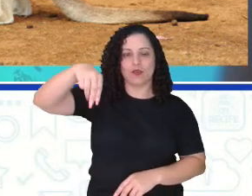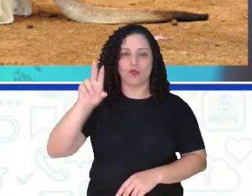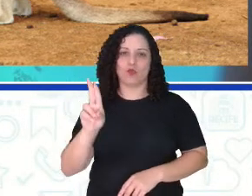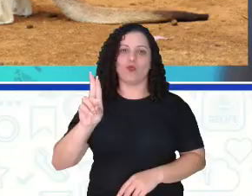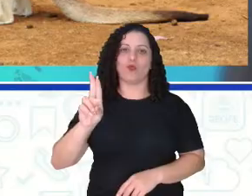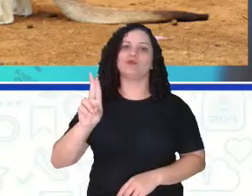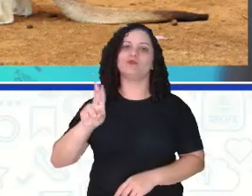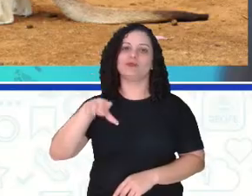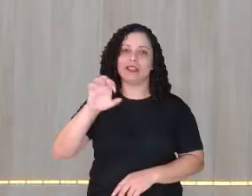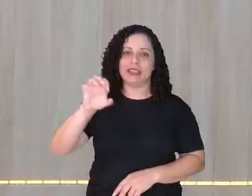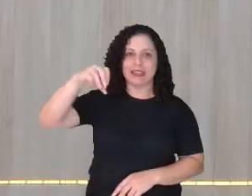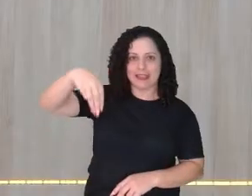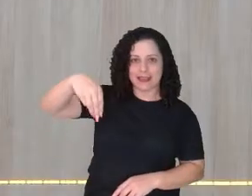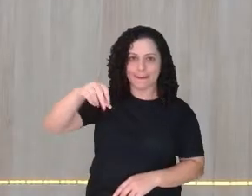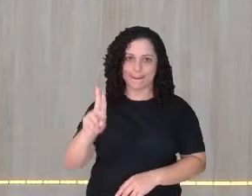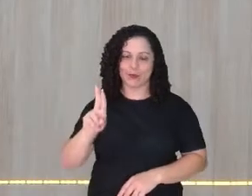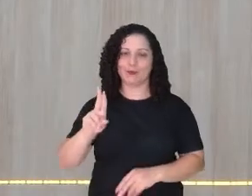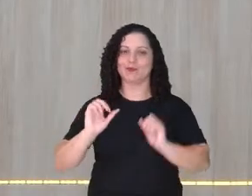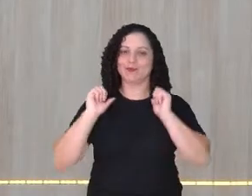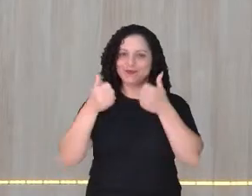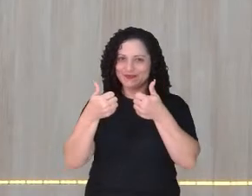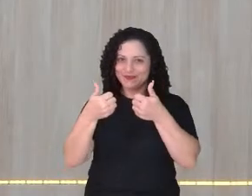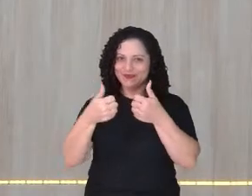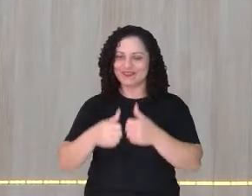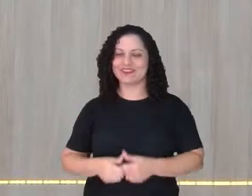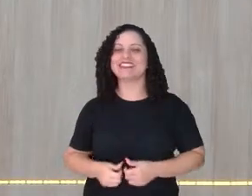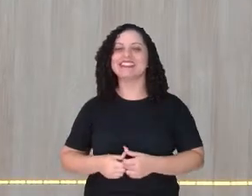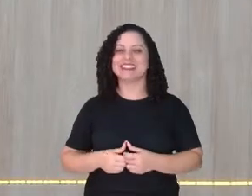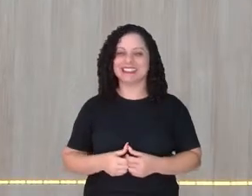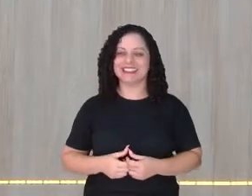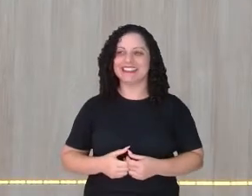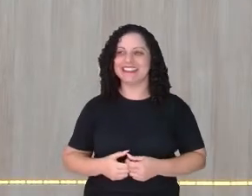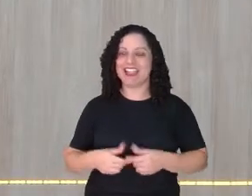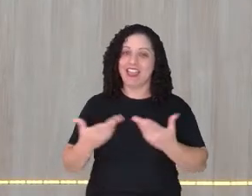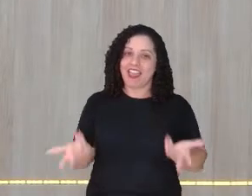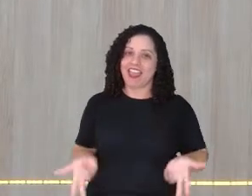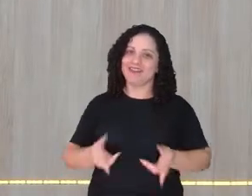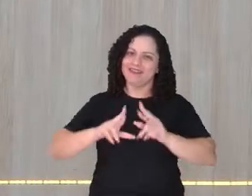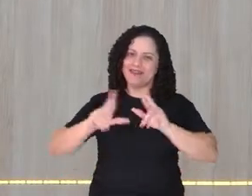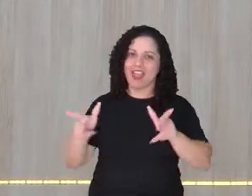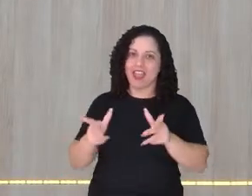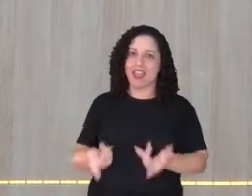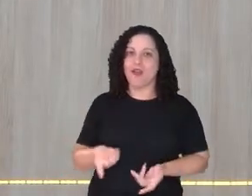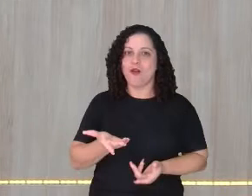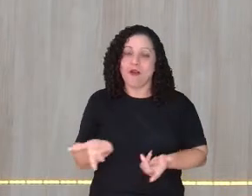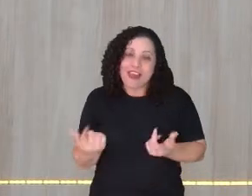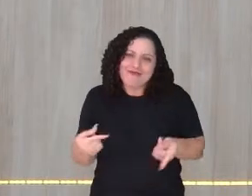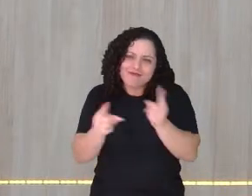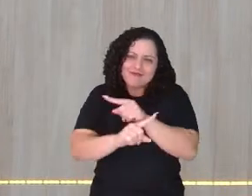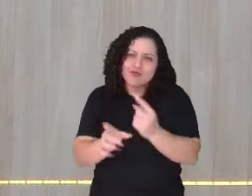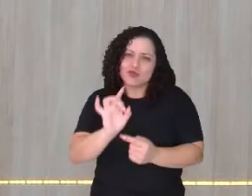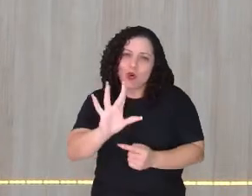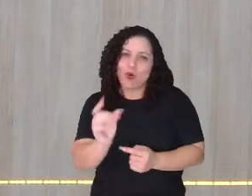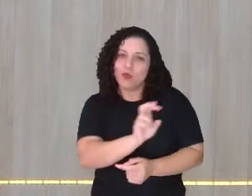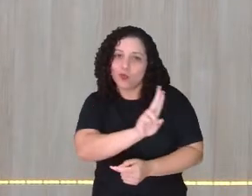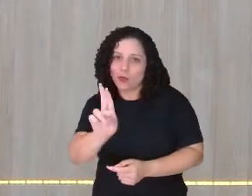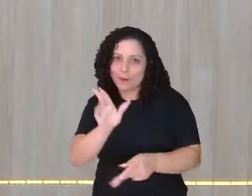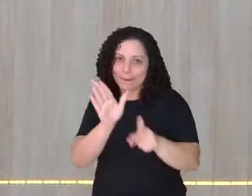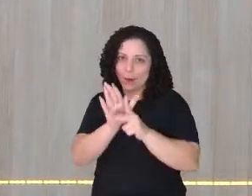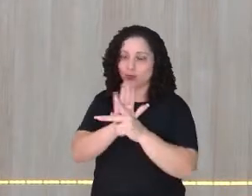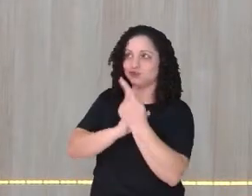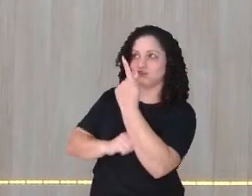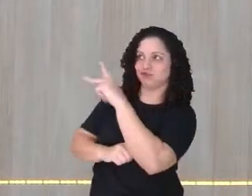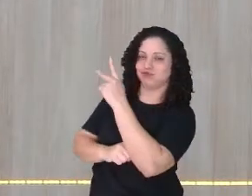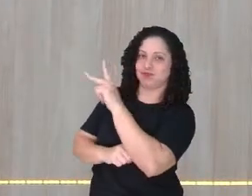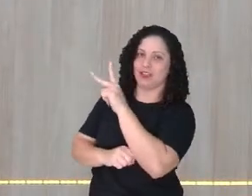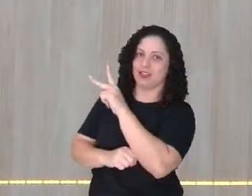E-M-U. Emu. Beleza? Não é a versão masculina, tá? É o nome, tá? da